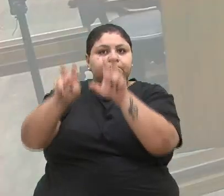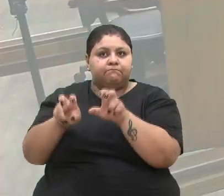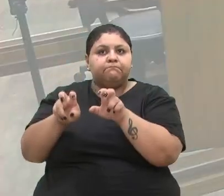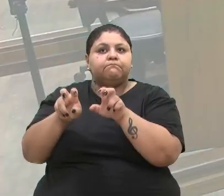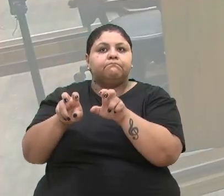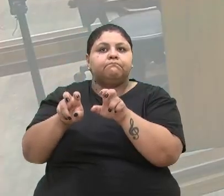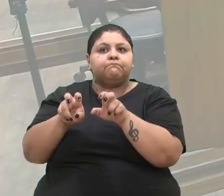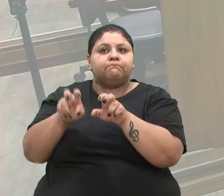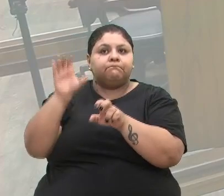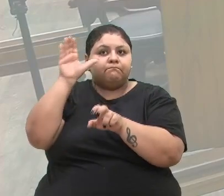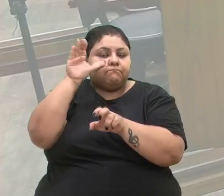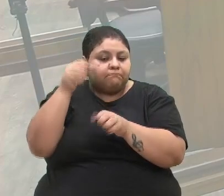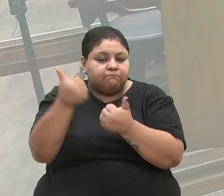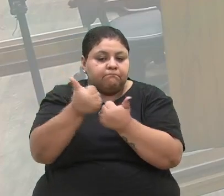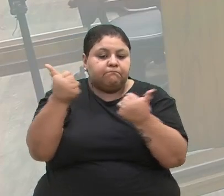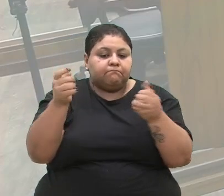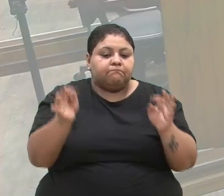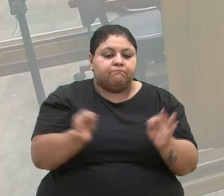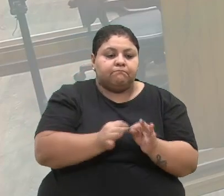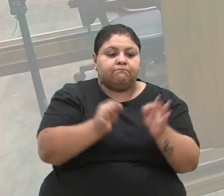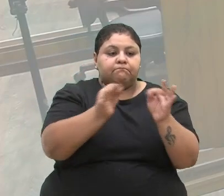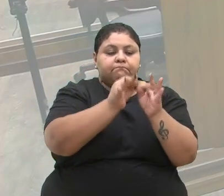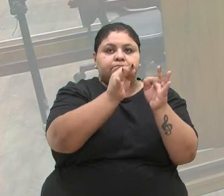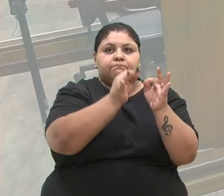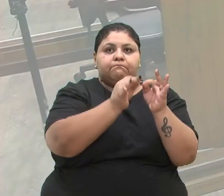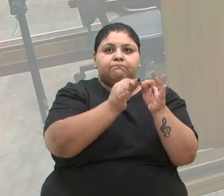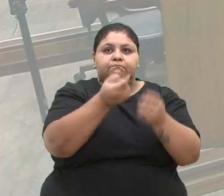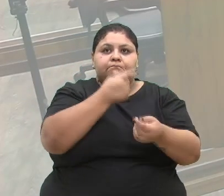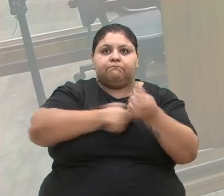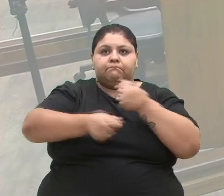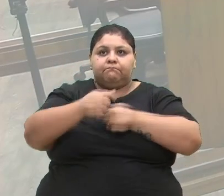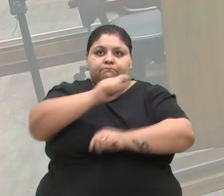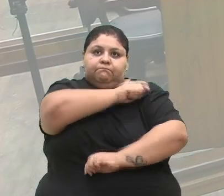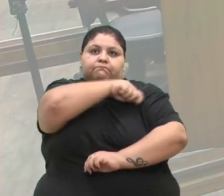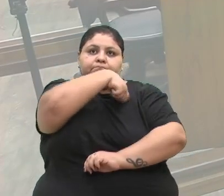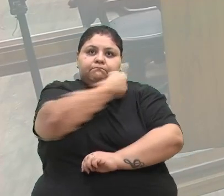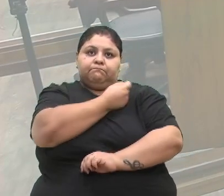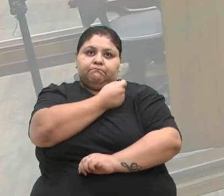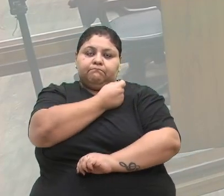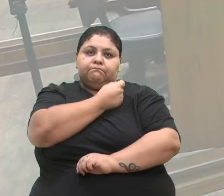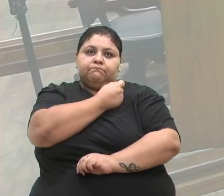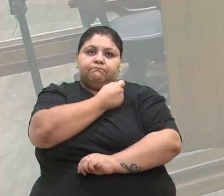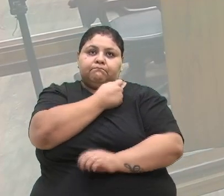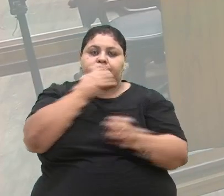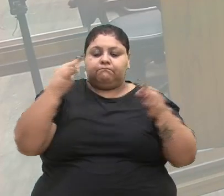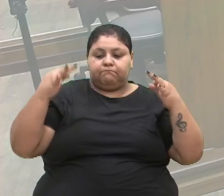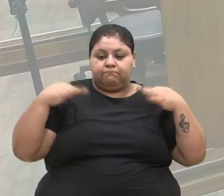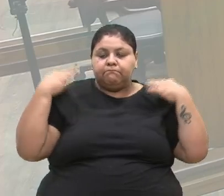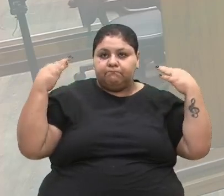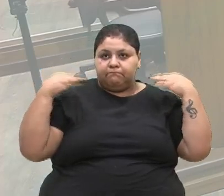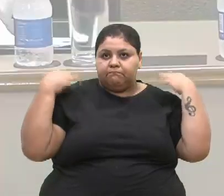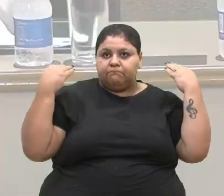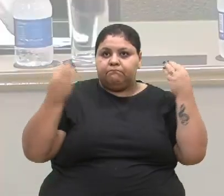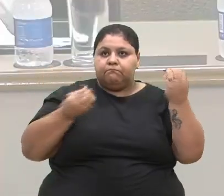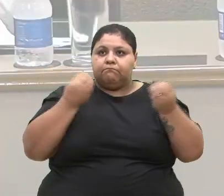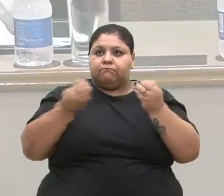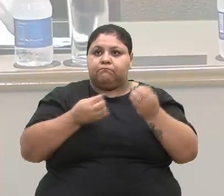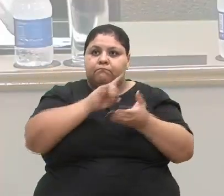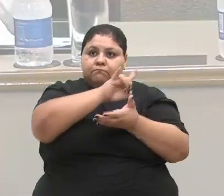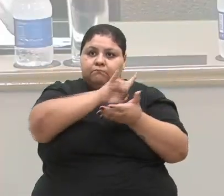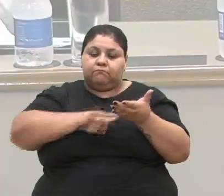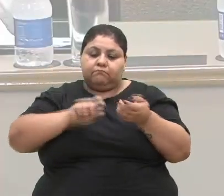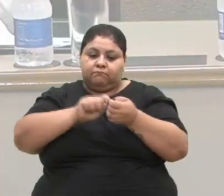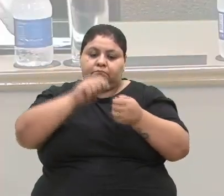Consultada a assessoria técnica desta Comissão de Desenvolvimento Econômico, Fiscalização, Controle Justamentário e Turismo, conforme parecer que